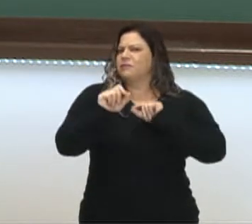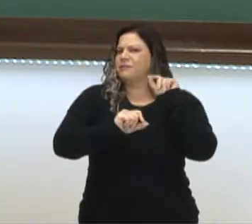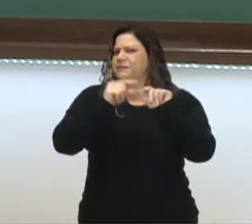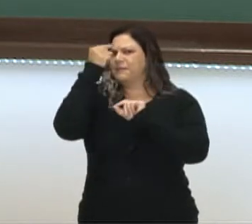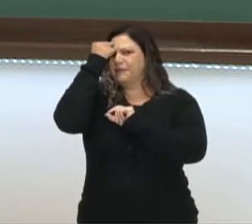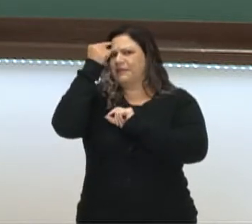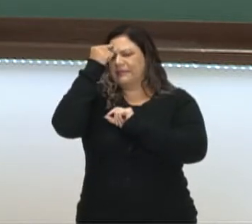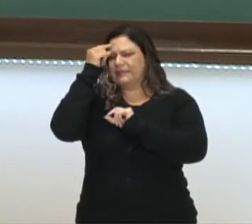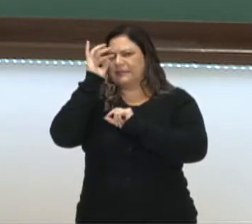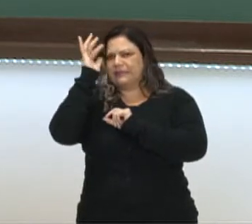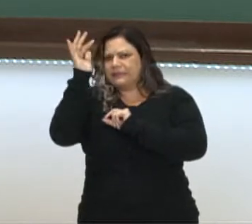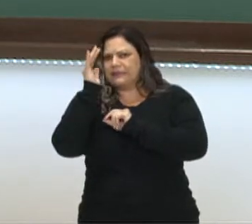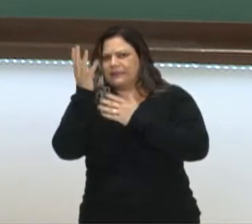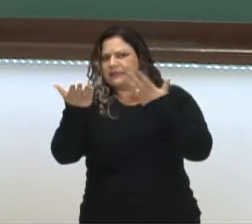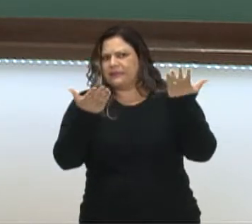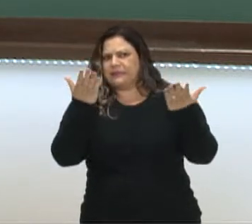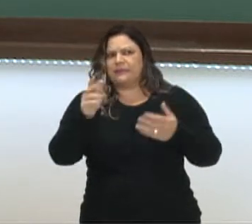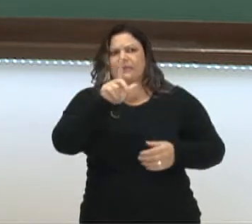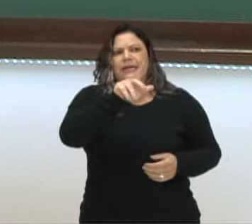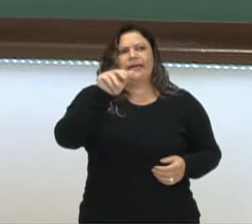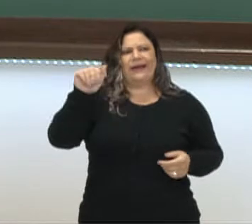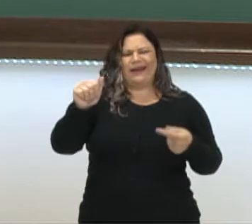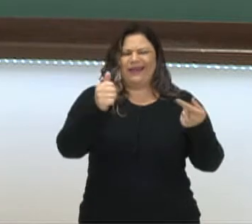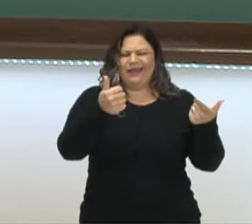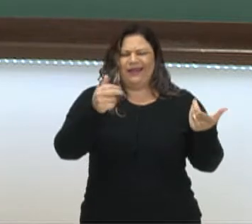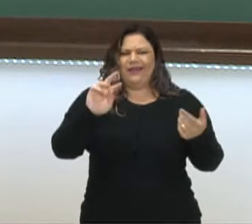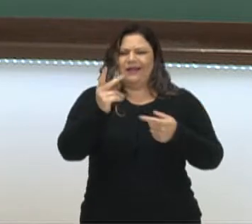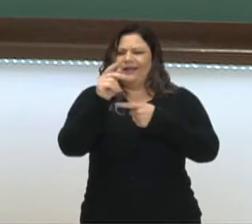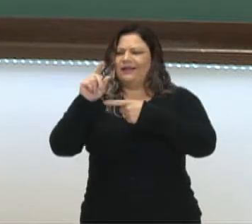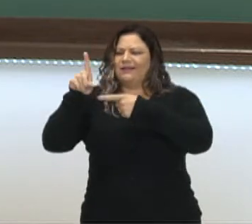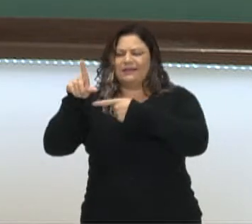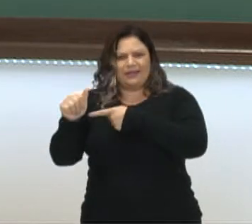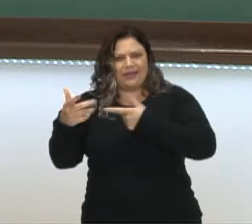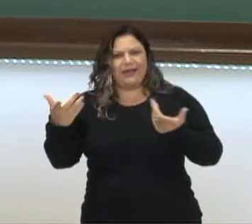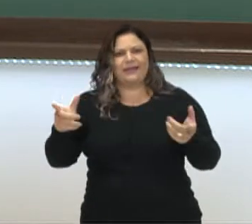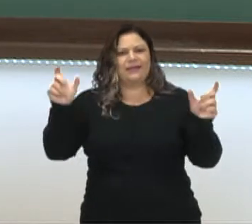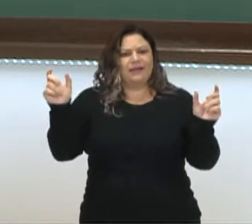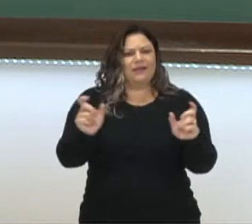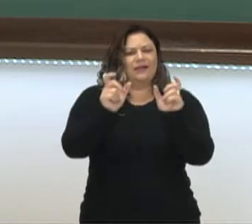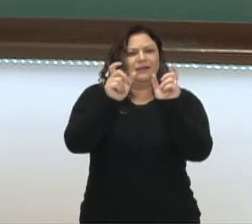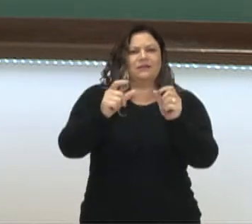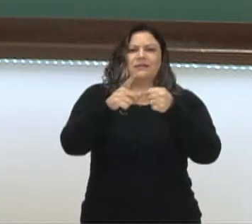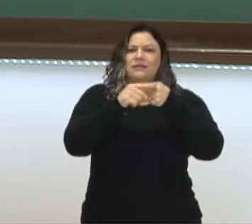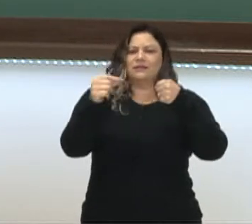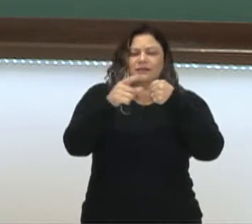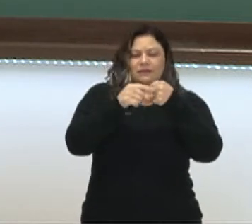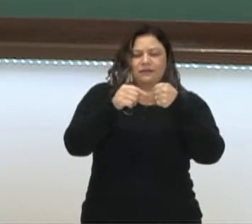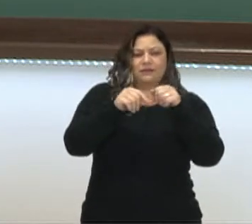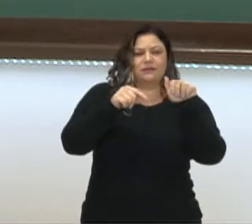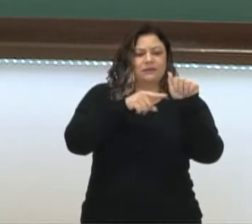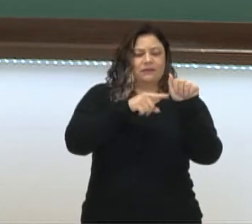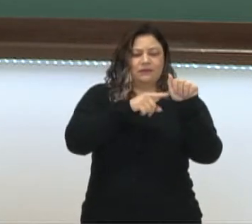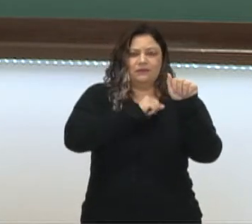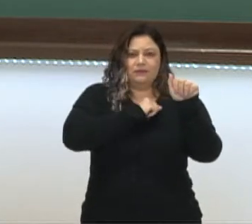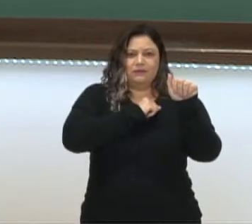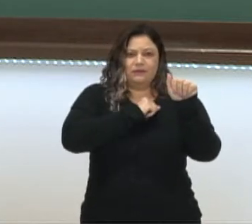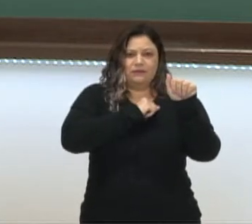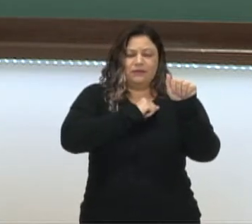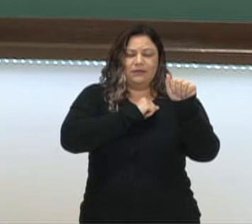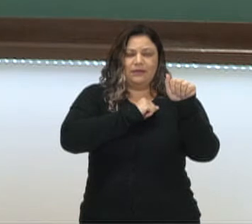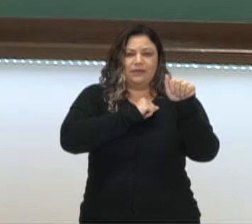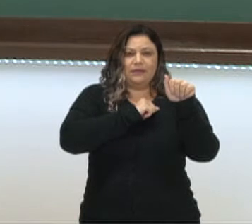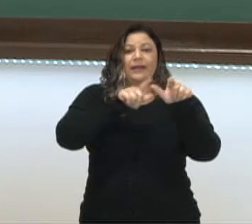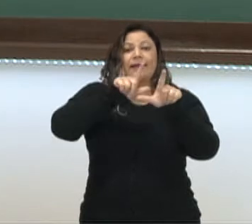falar lada, a junção ali do artigo A